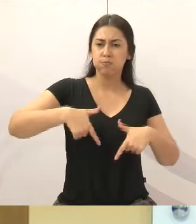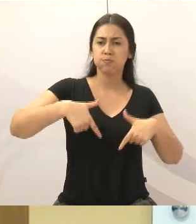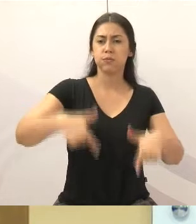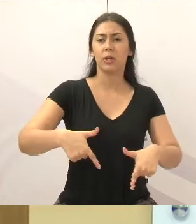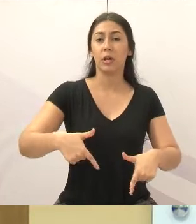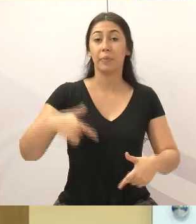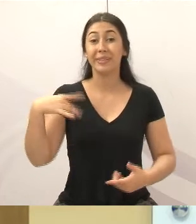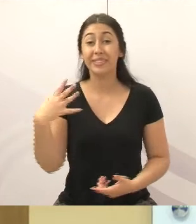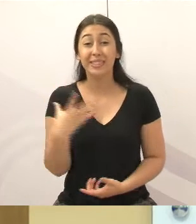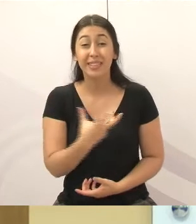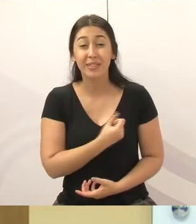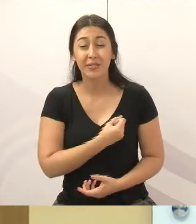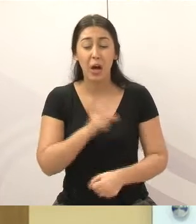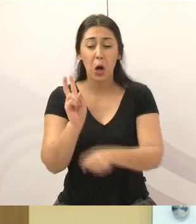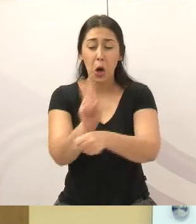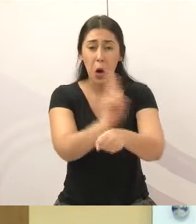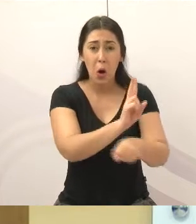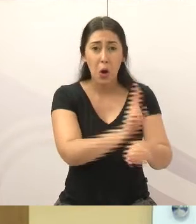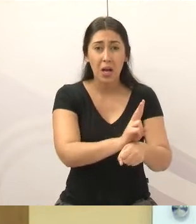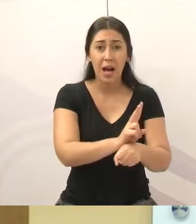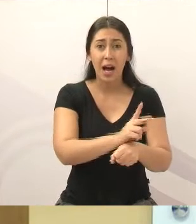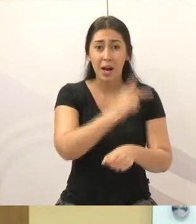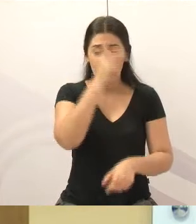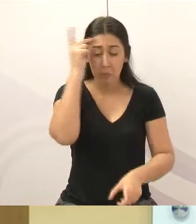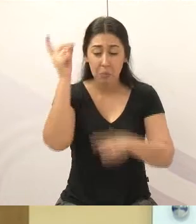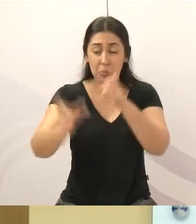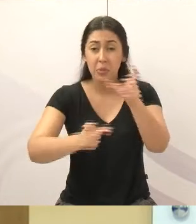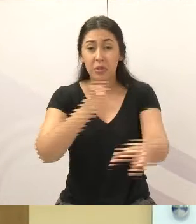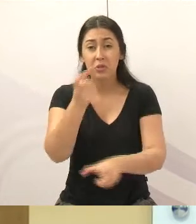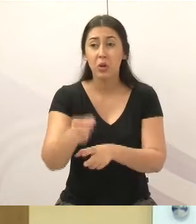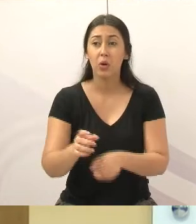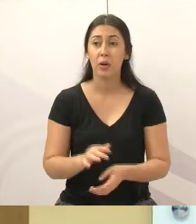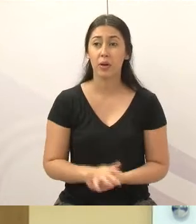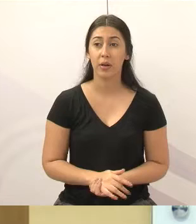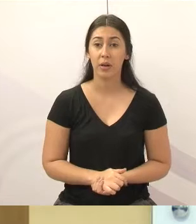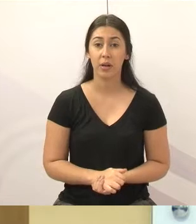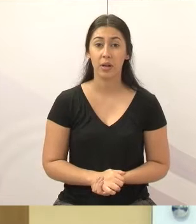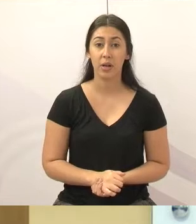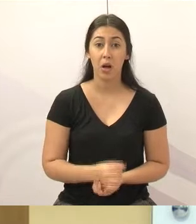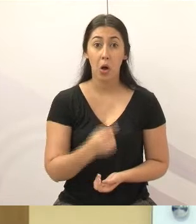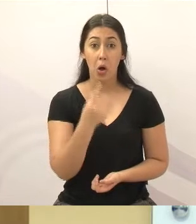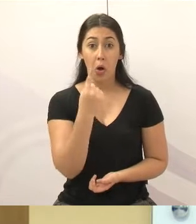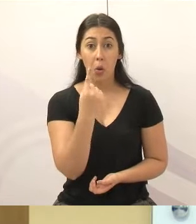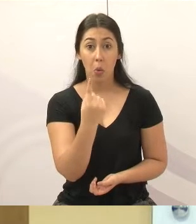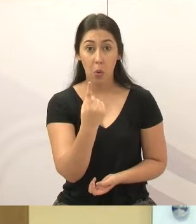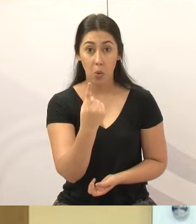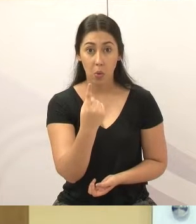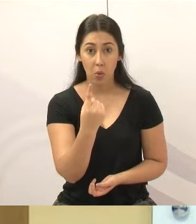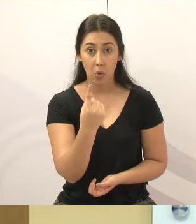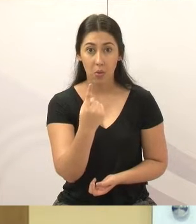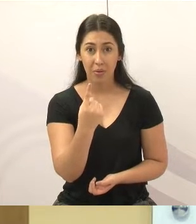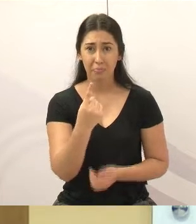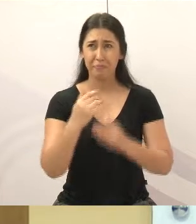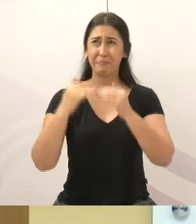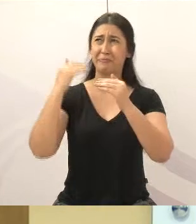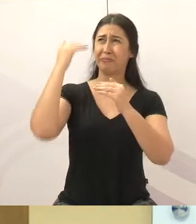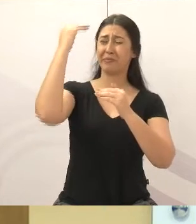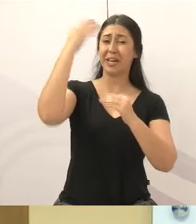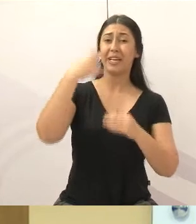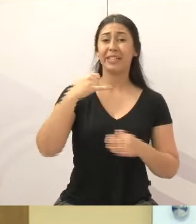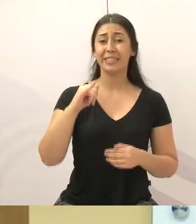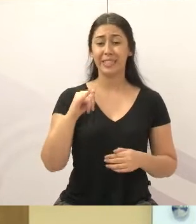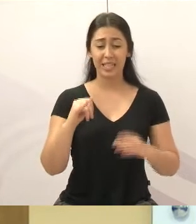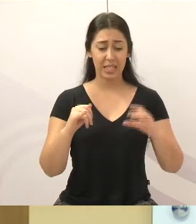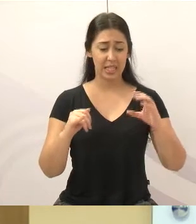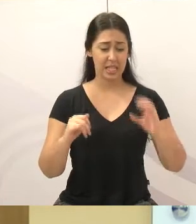para salvar qualquer vida. E volto a dizer, 1 é infinitamente maior do que 0. Esse 1 pode ser